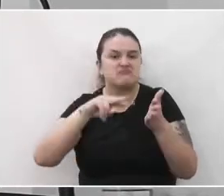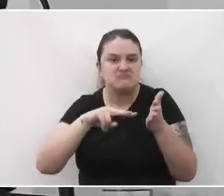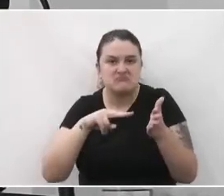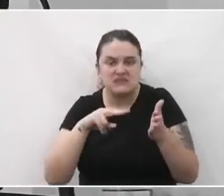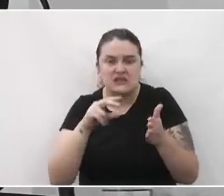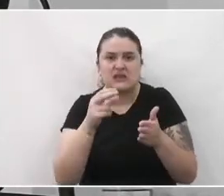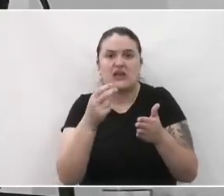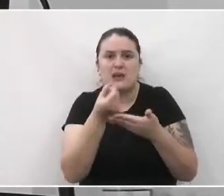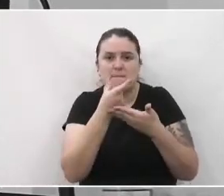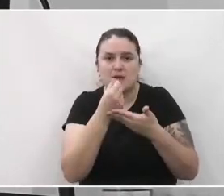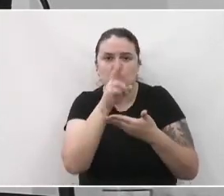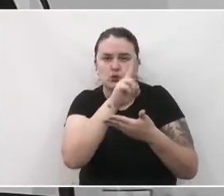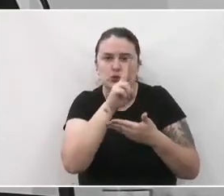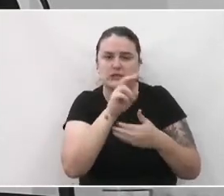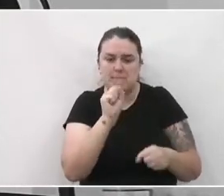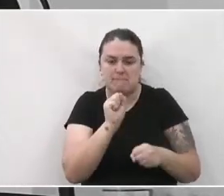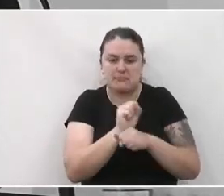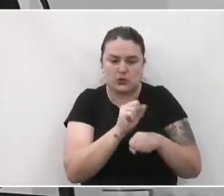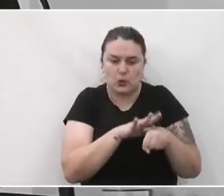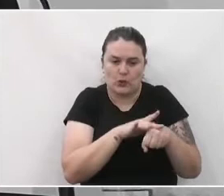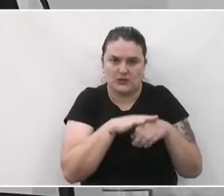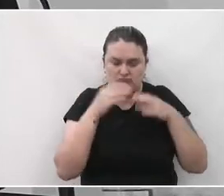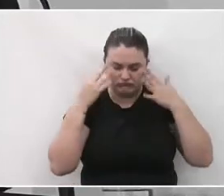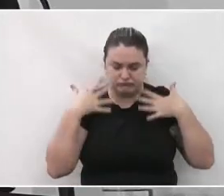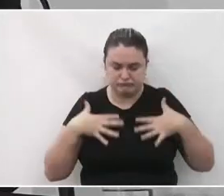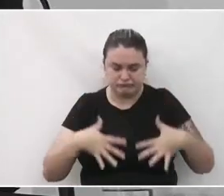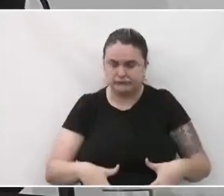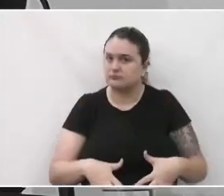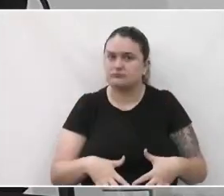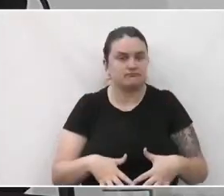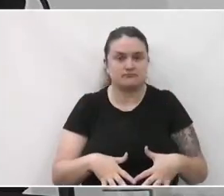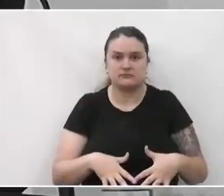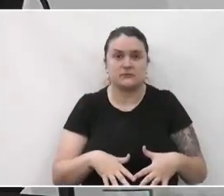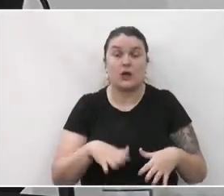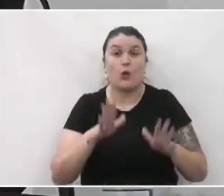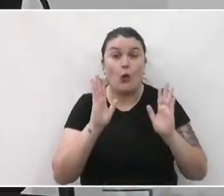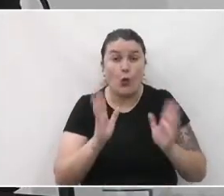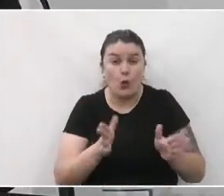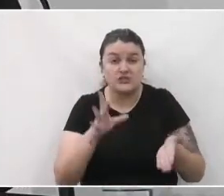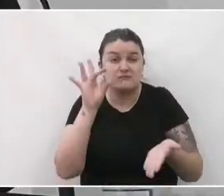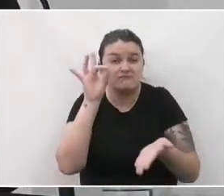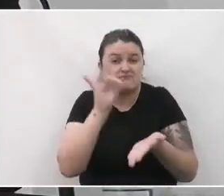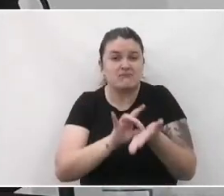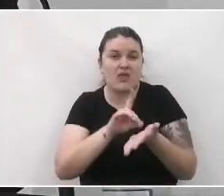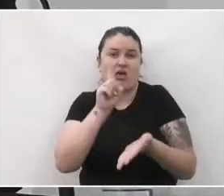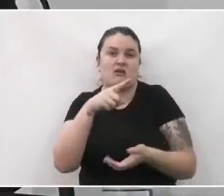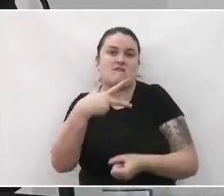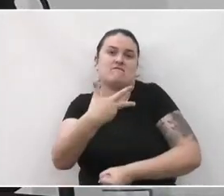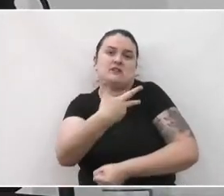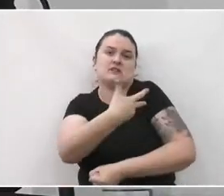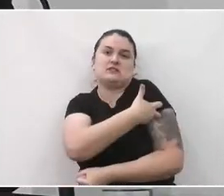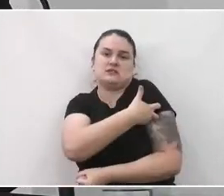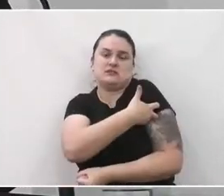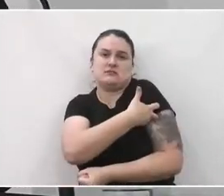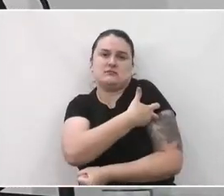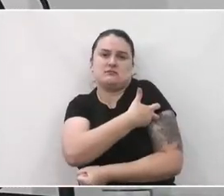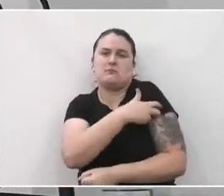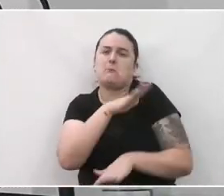doença, enquanto que hoje o que nós mais temos, que são as vacinas, nós conseguimos ter um bloqueio de pelo